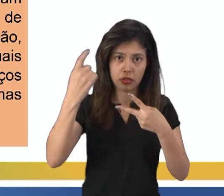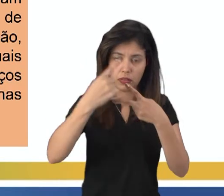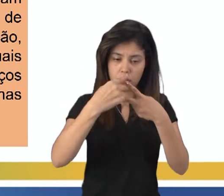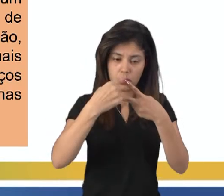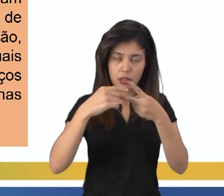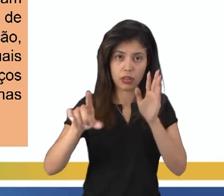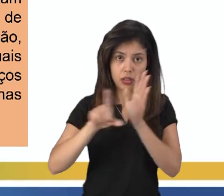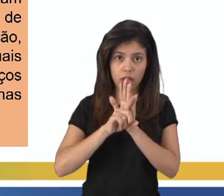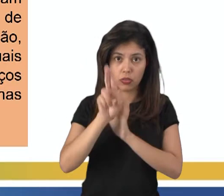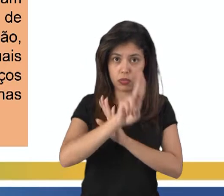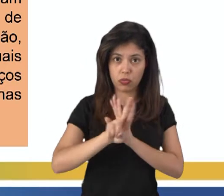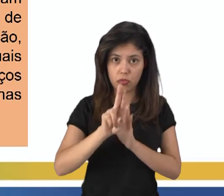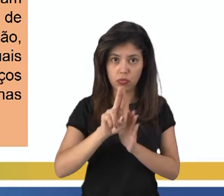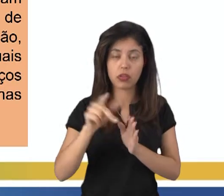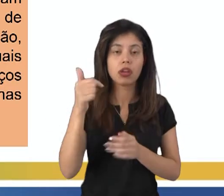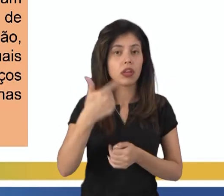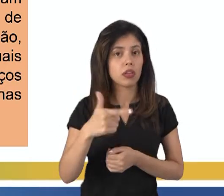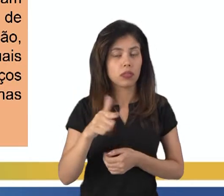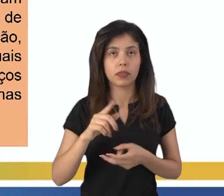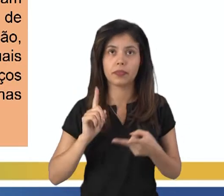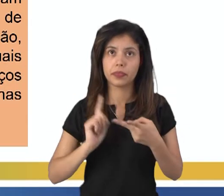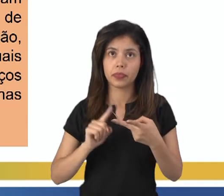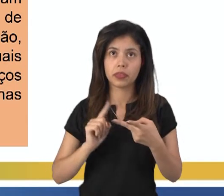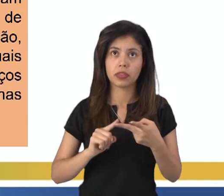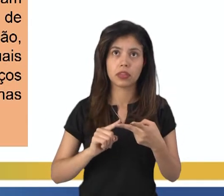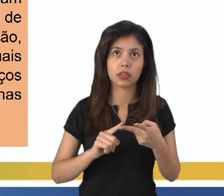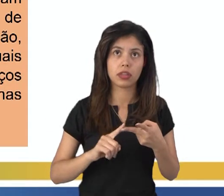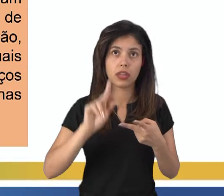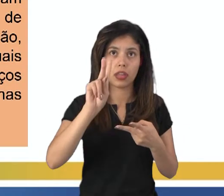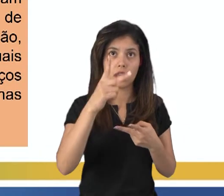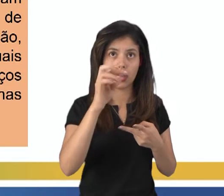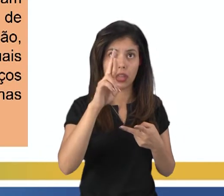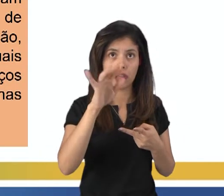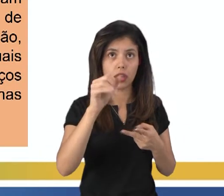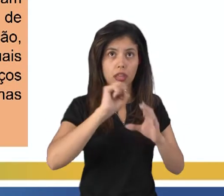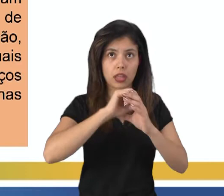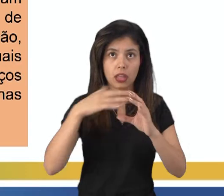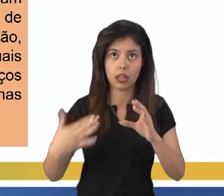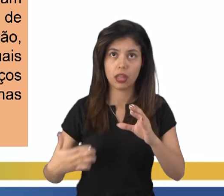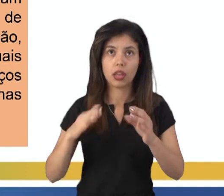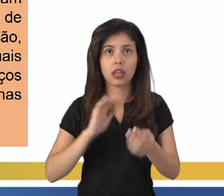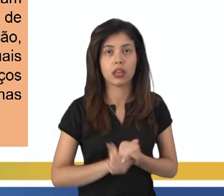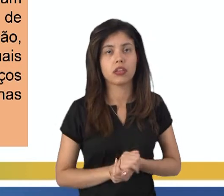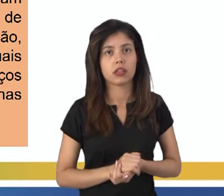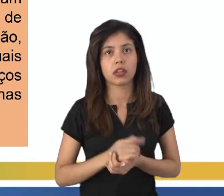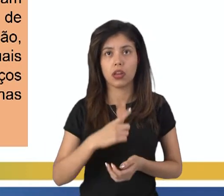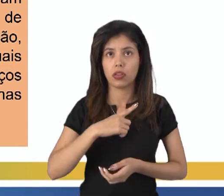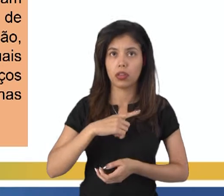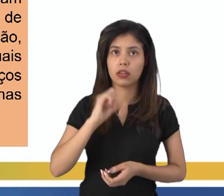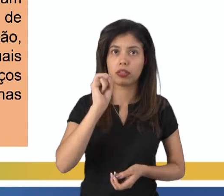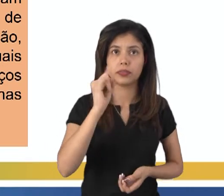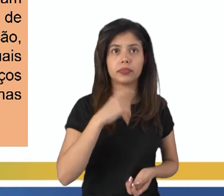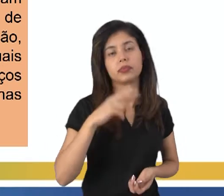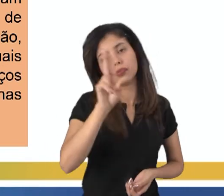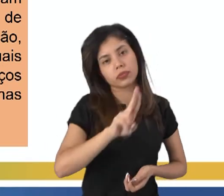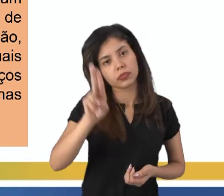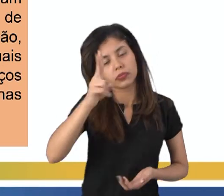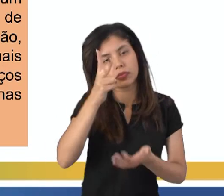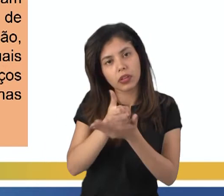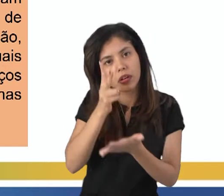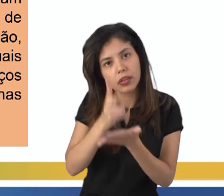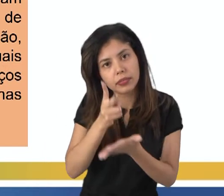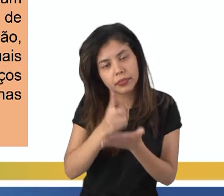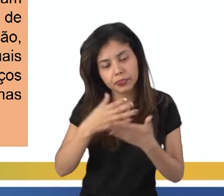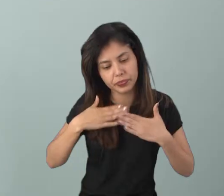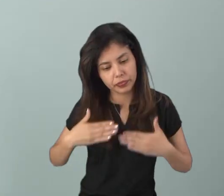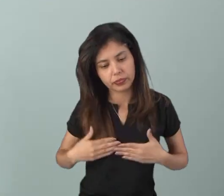lei do uso e desuso e a lei da herança de caracteres adquiridos. Como é que seria isso? Se eu utilizo demais determinada parte do